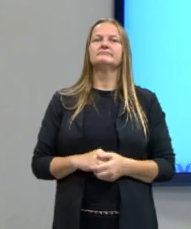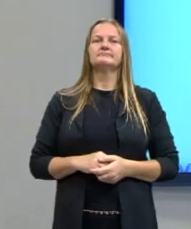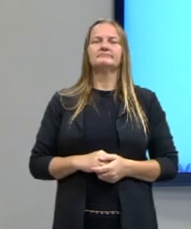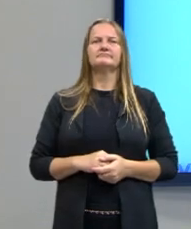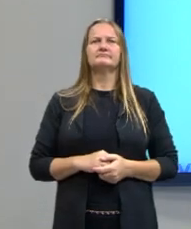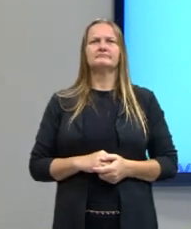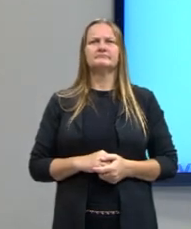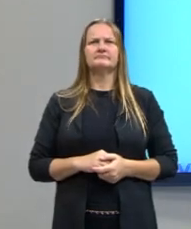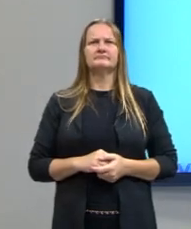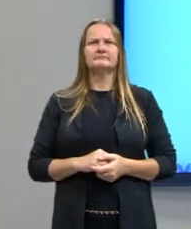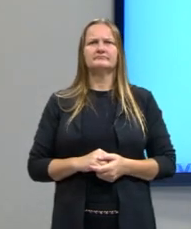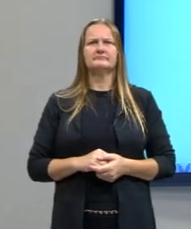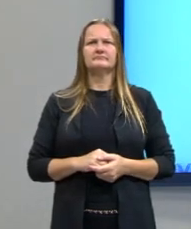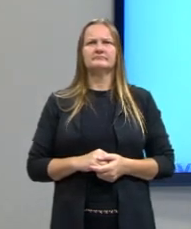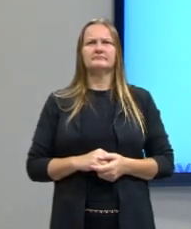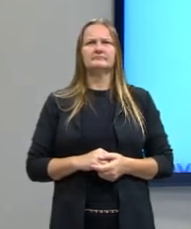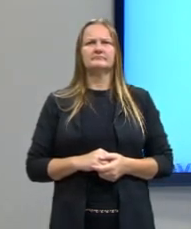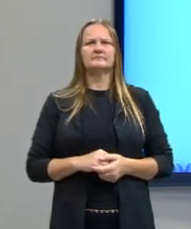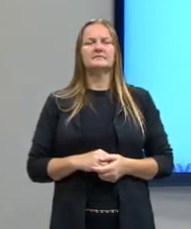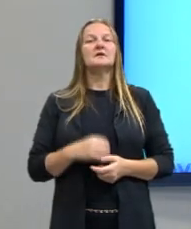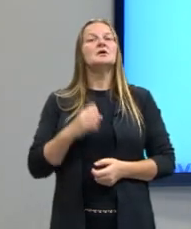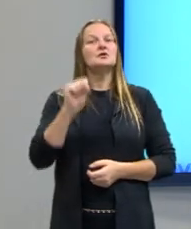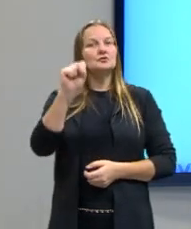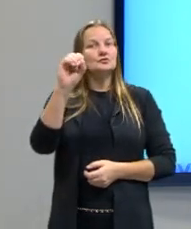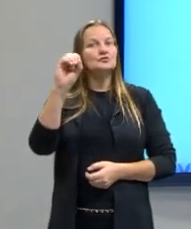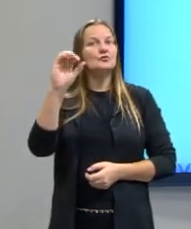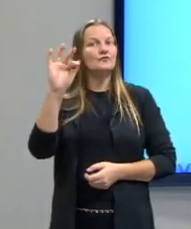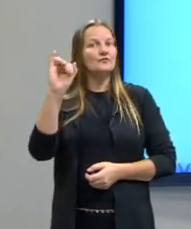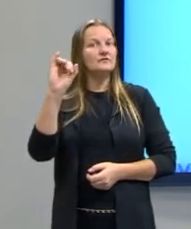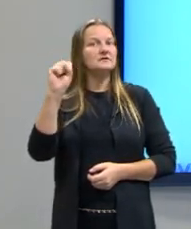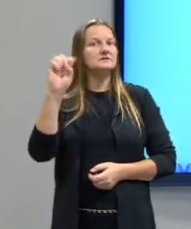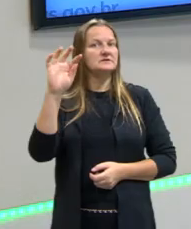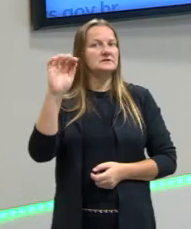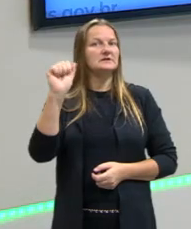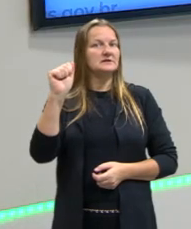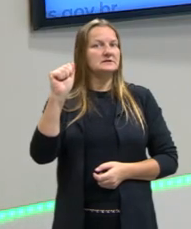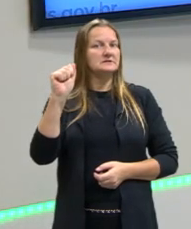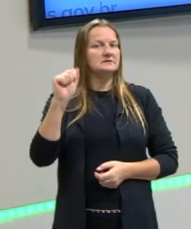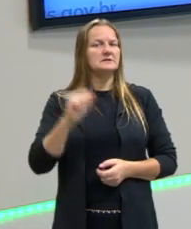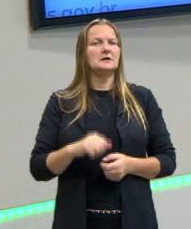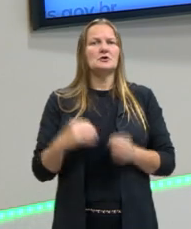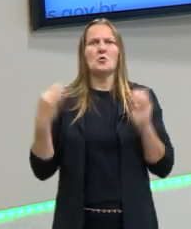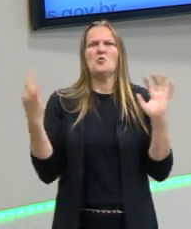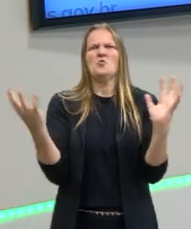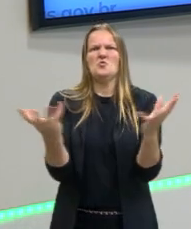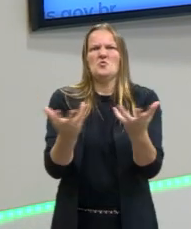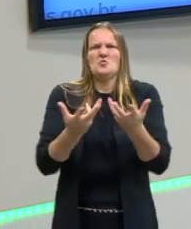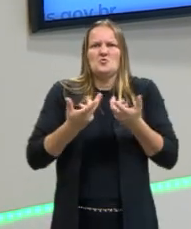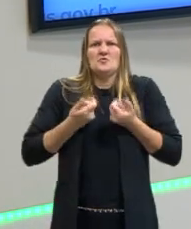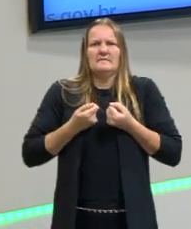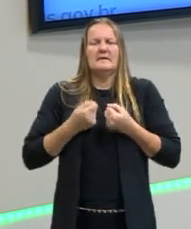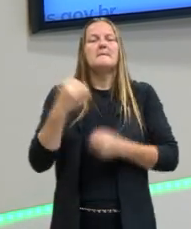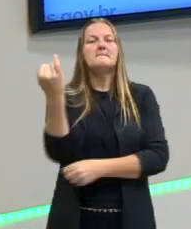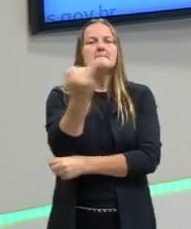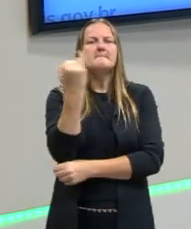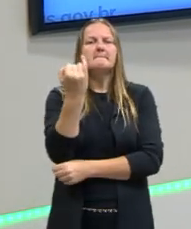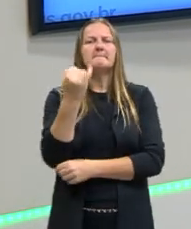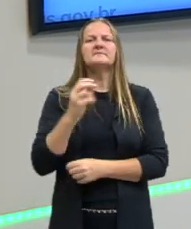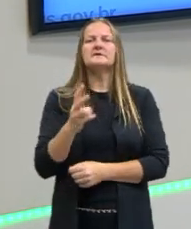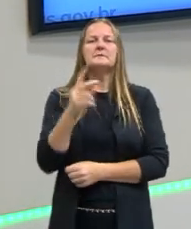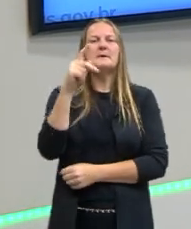os os sofistas tem essa proposta de persuação né de